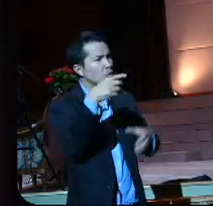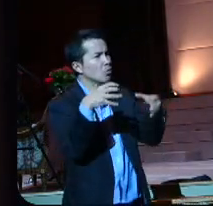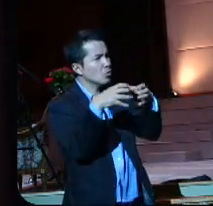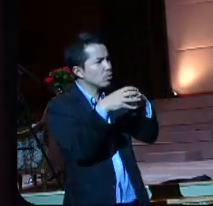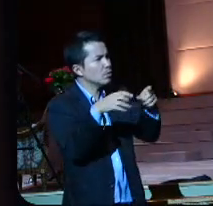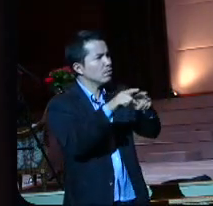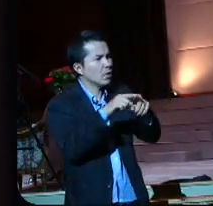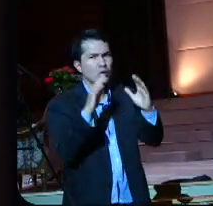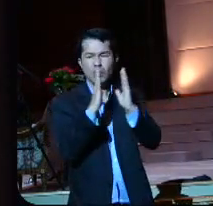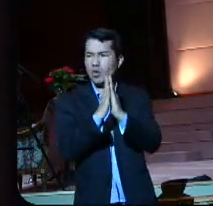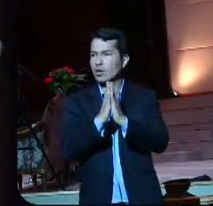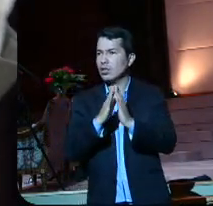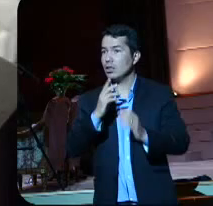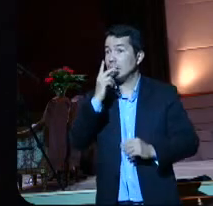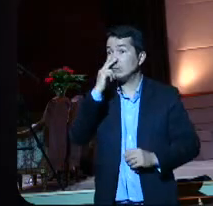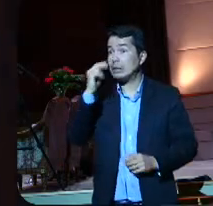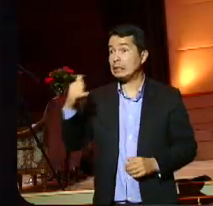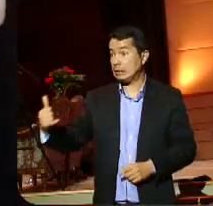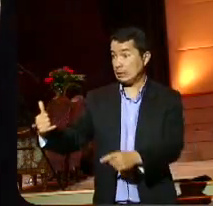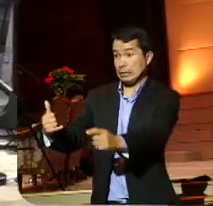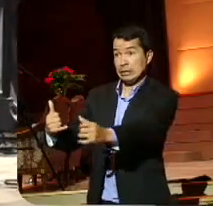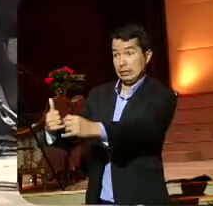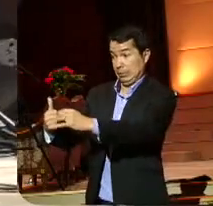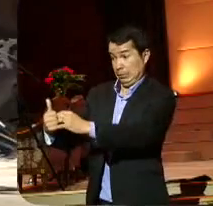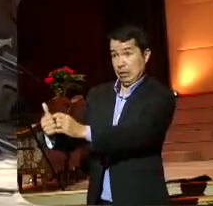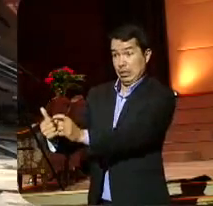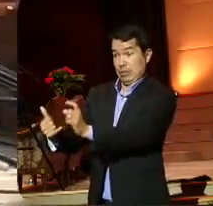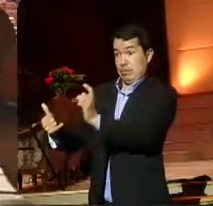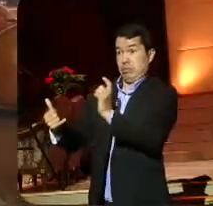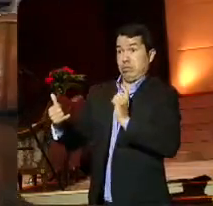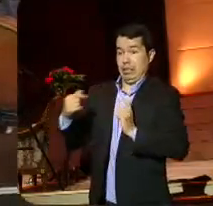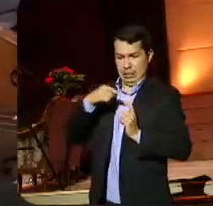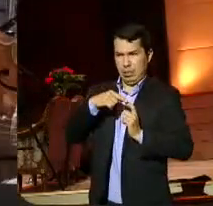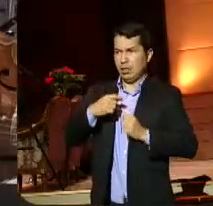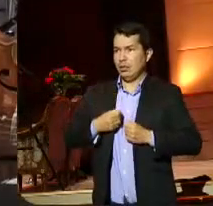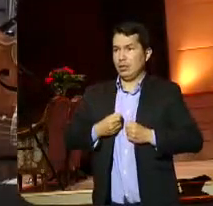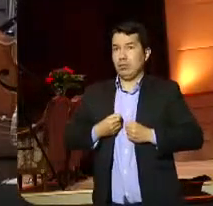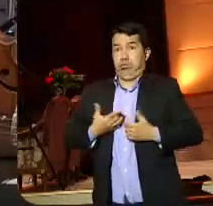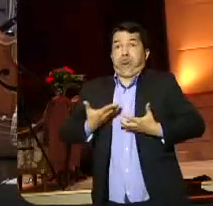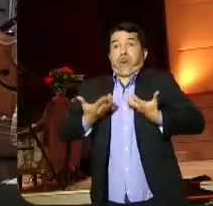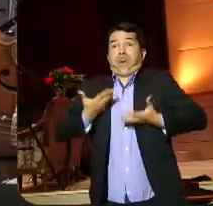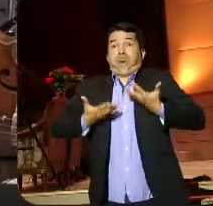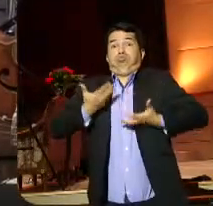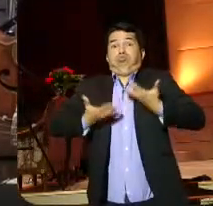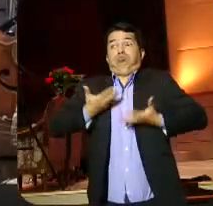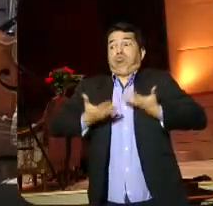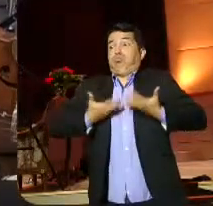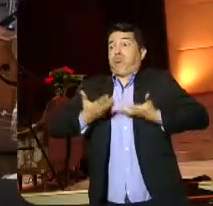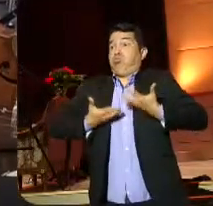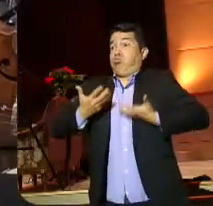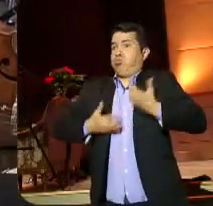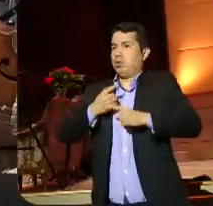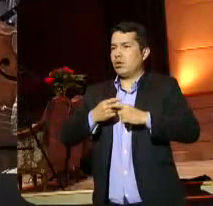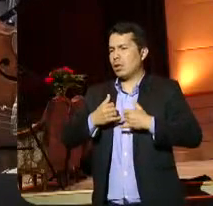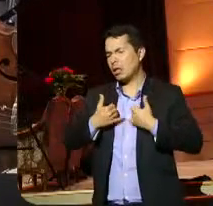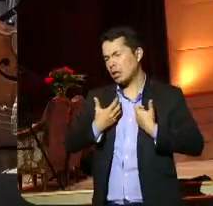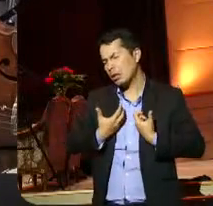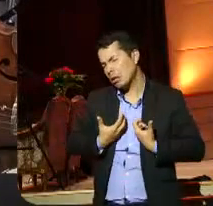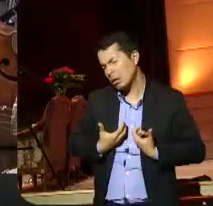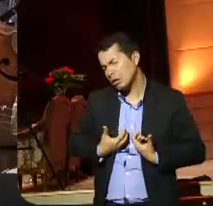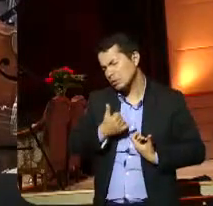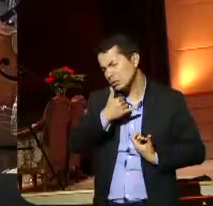Mas naquele momento, sabe o que significava? É que não importa quais eram as barreiras que eu tinha levantado até para